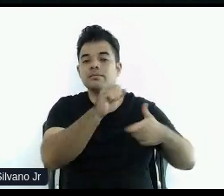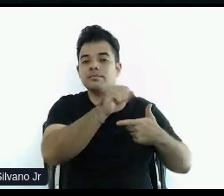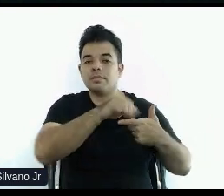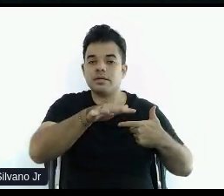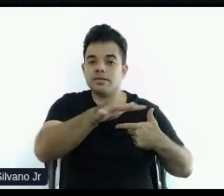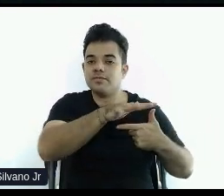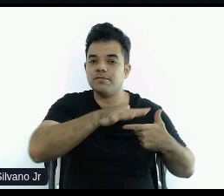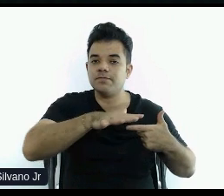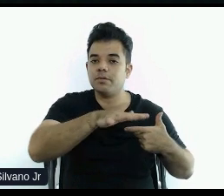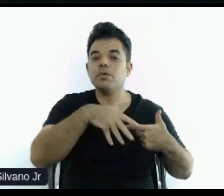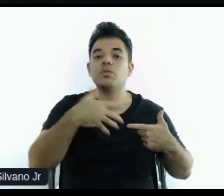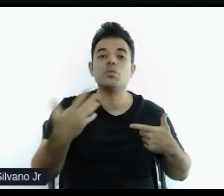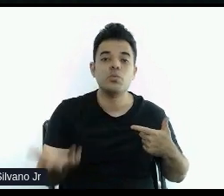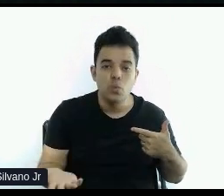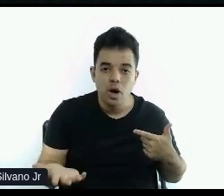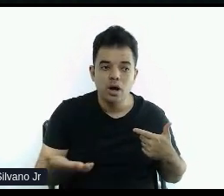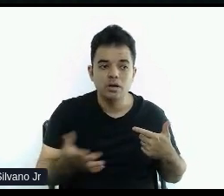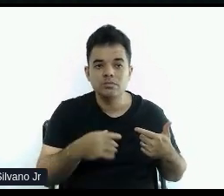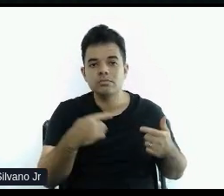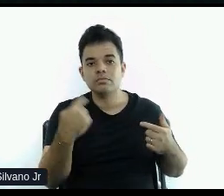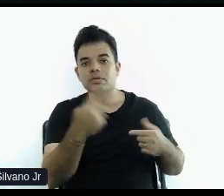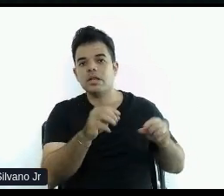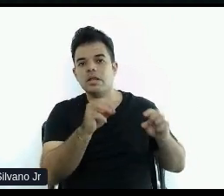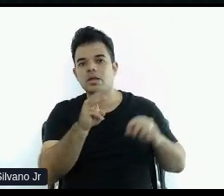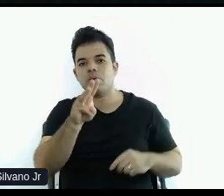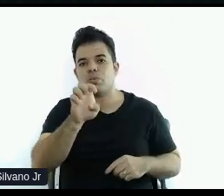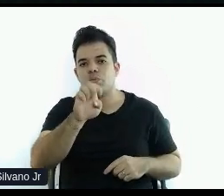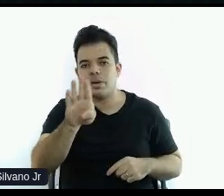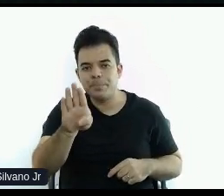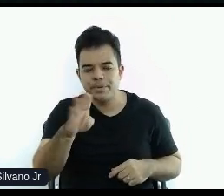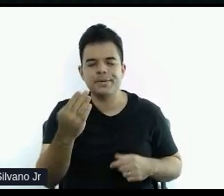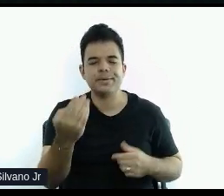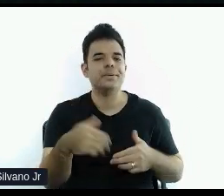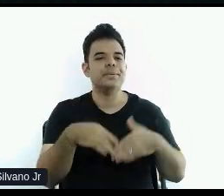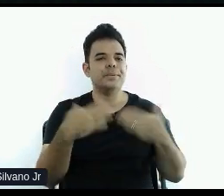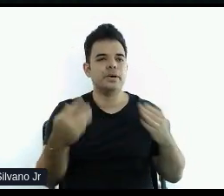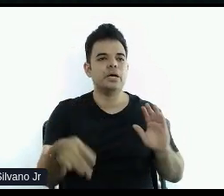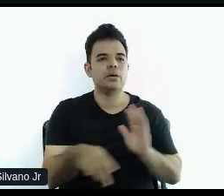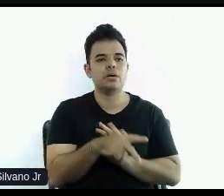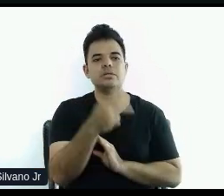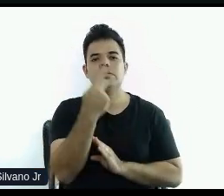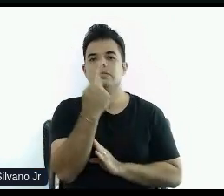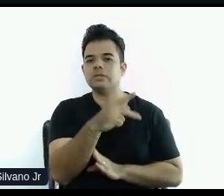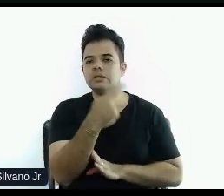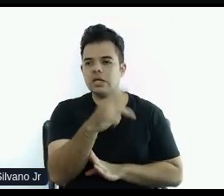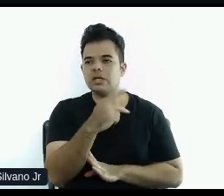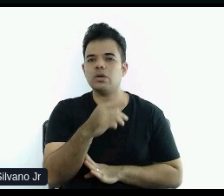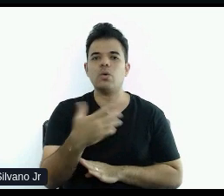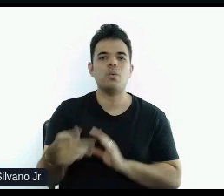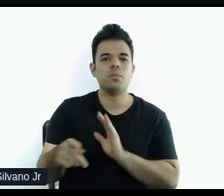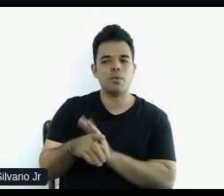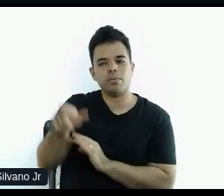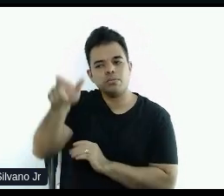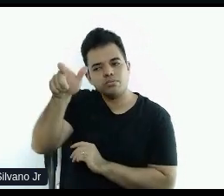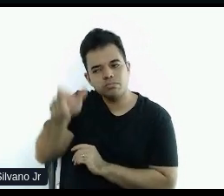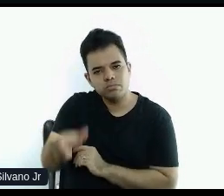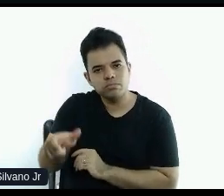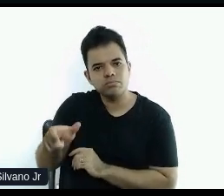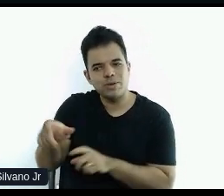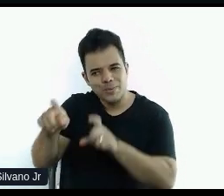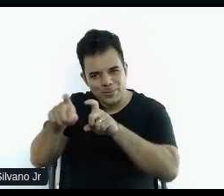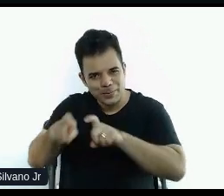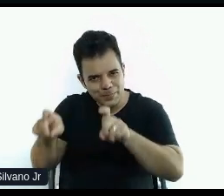plataforma, se é um tipo de aplicação web, essa aplicação web, ela só roda em desktop, tem diferenciação